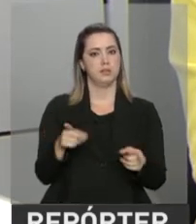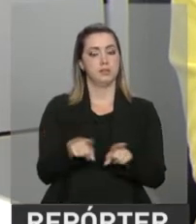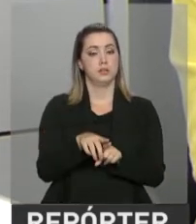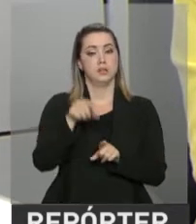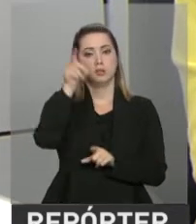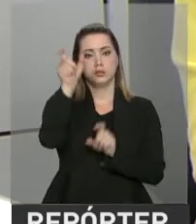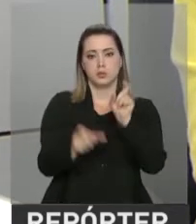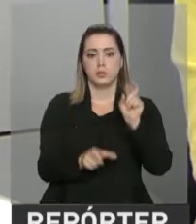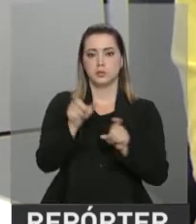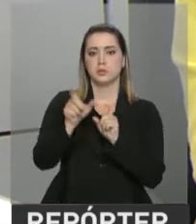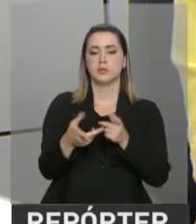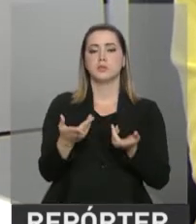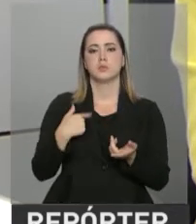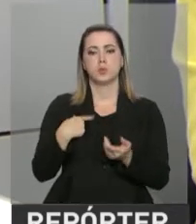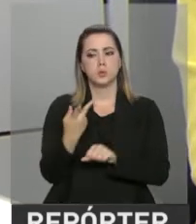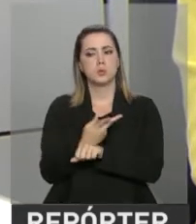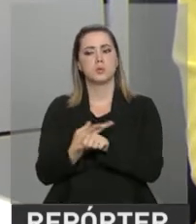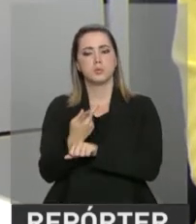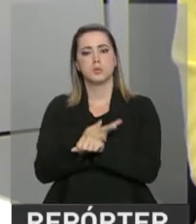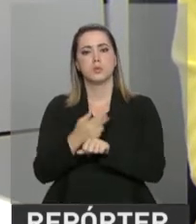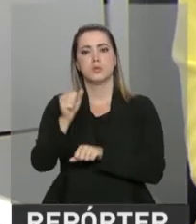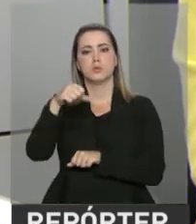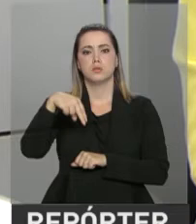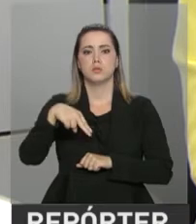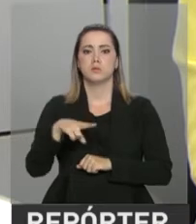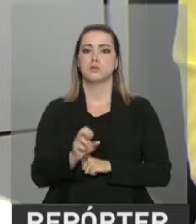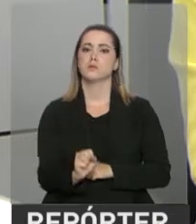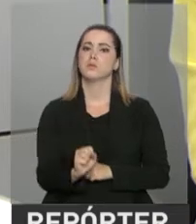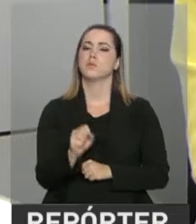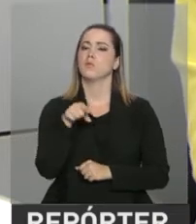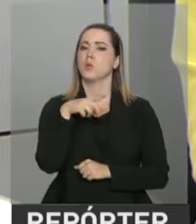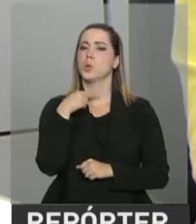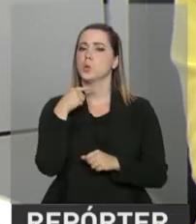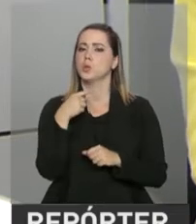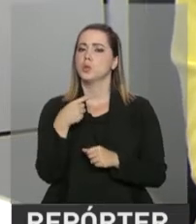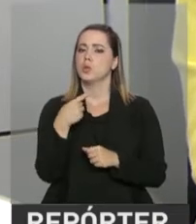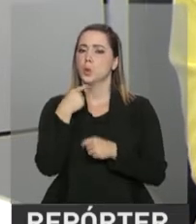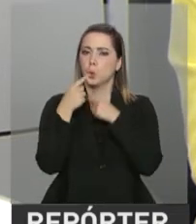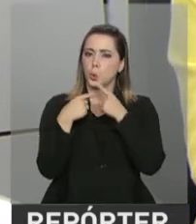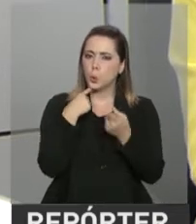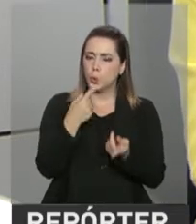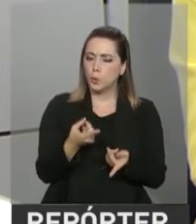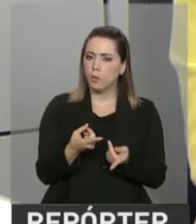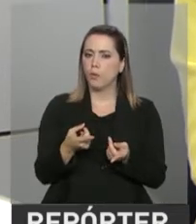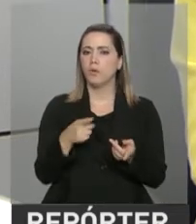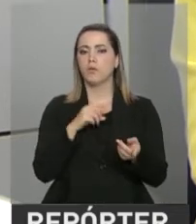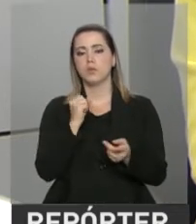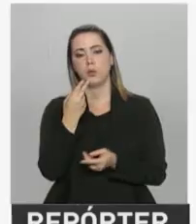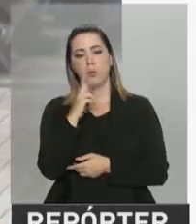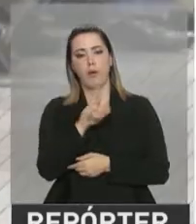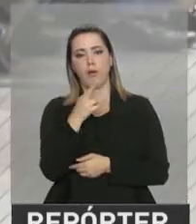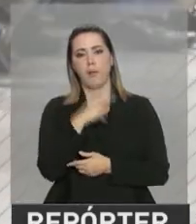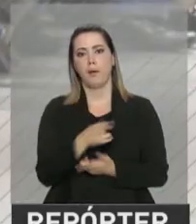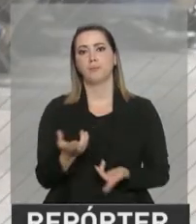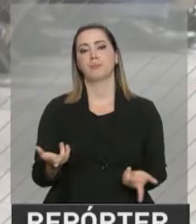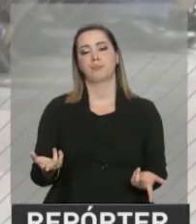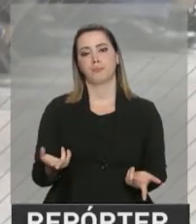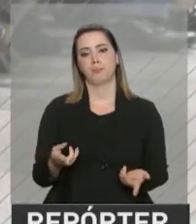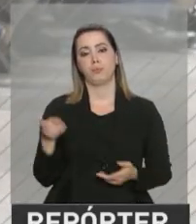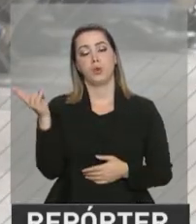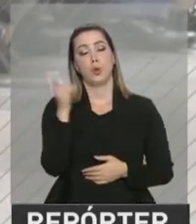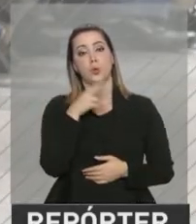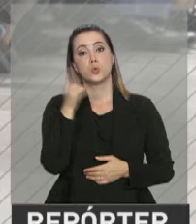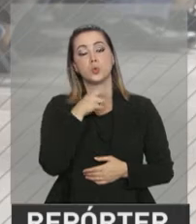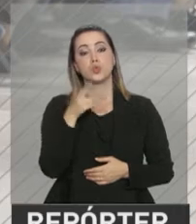os consumidores estão cada vez mais procurando a agência para tirar dúvidas ou para fazer reclamações urgências e